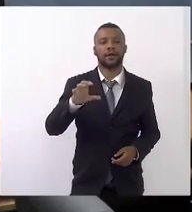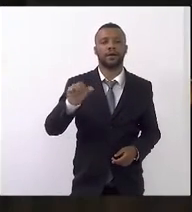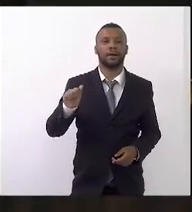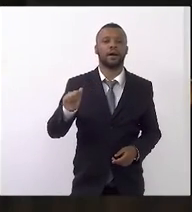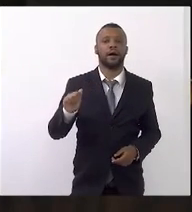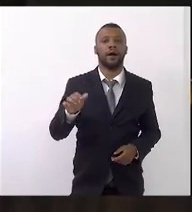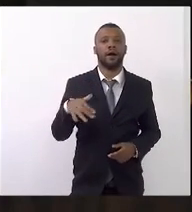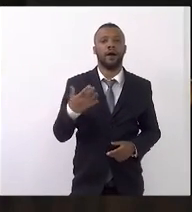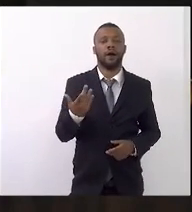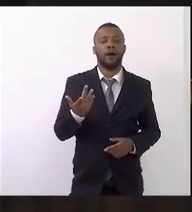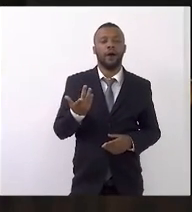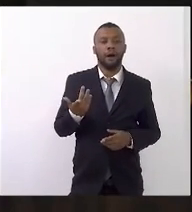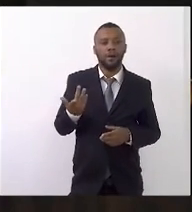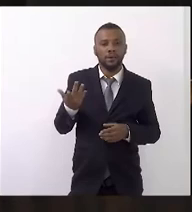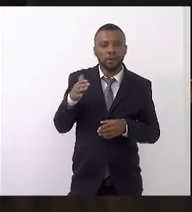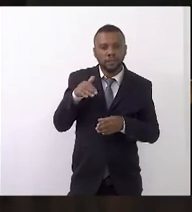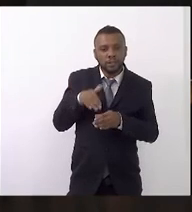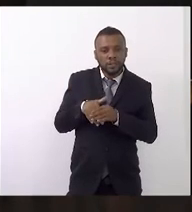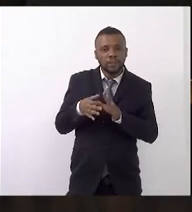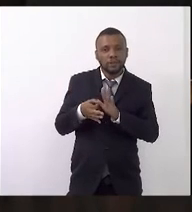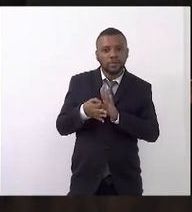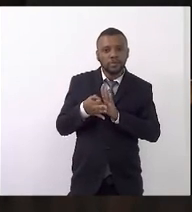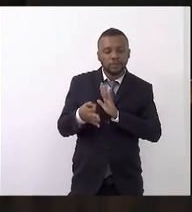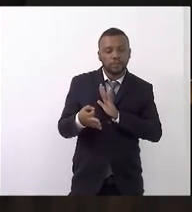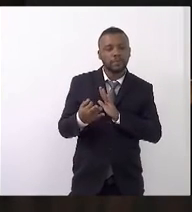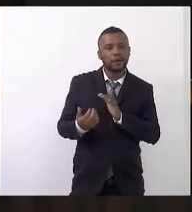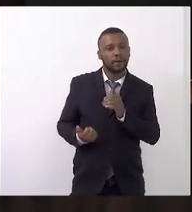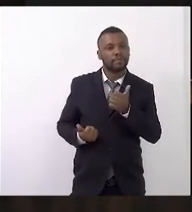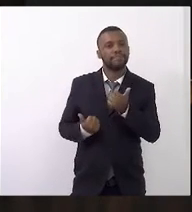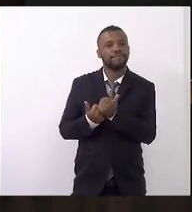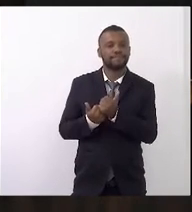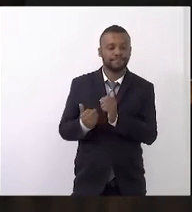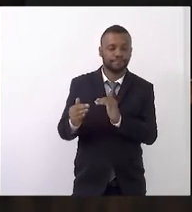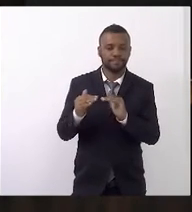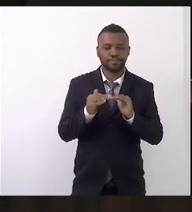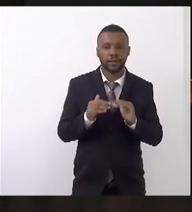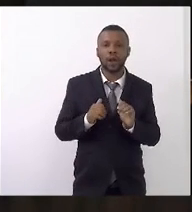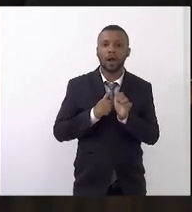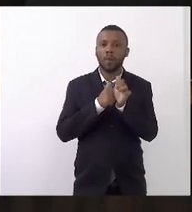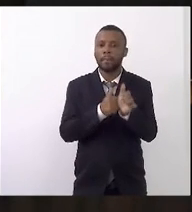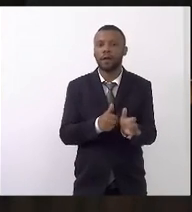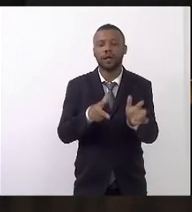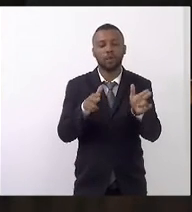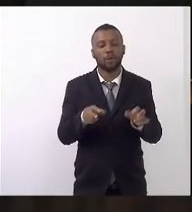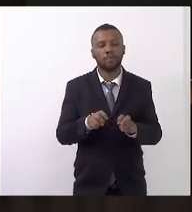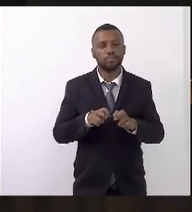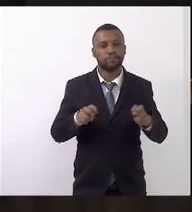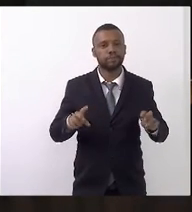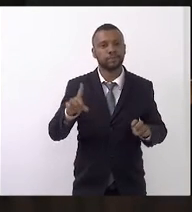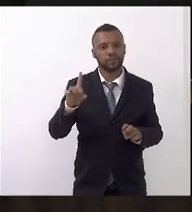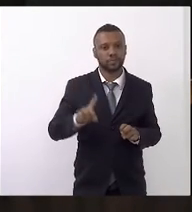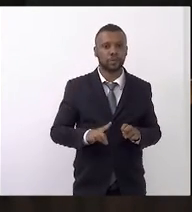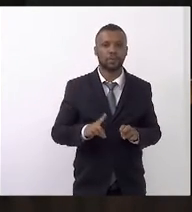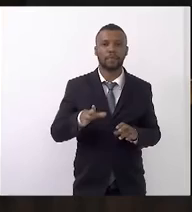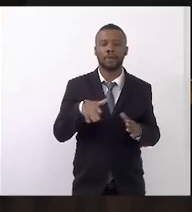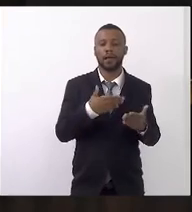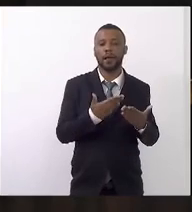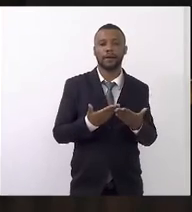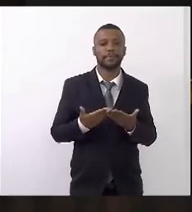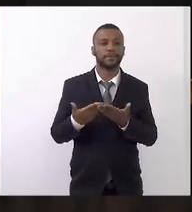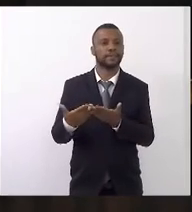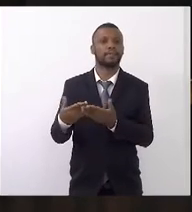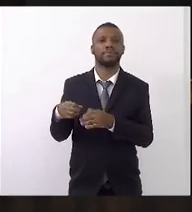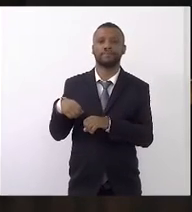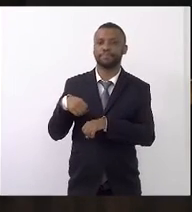Então, eu invoco para dar o parecer. O parecer é favorável pela mesa diretora. Para encaminhar, senhor presidente. Para